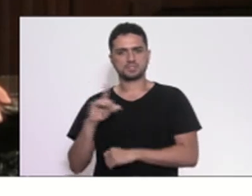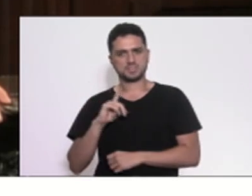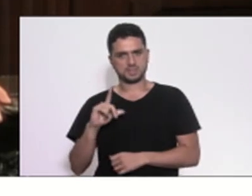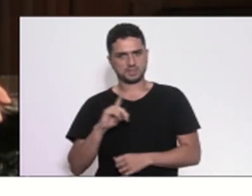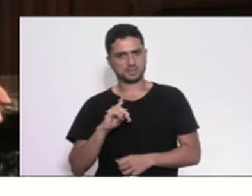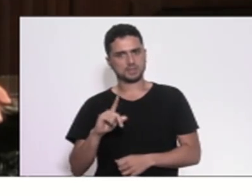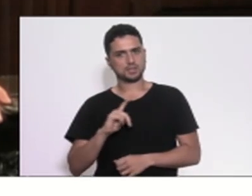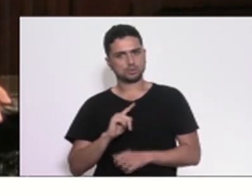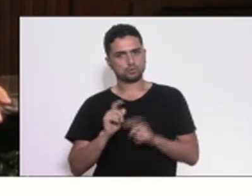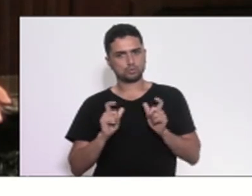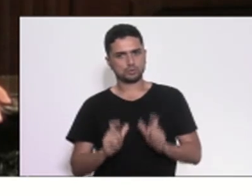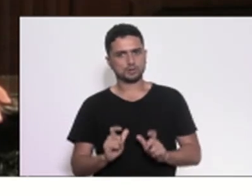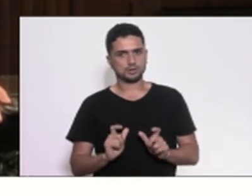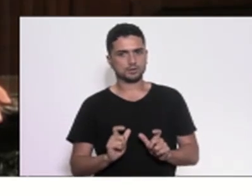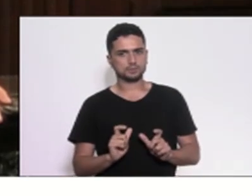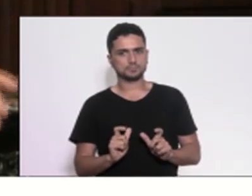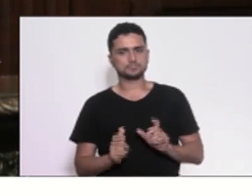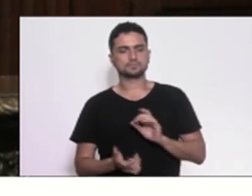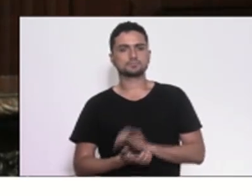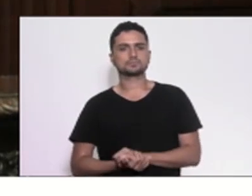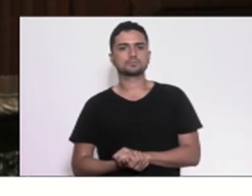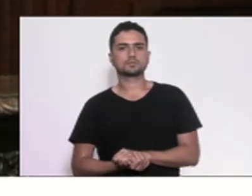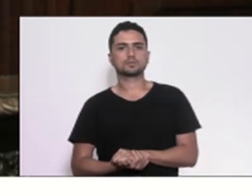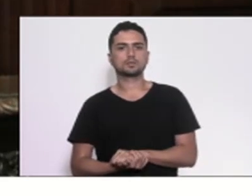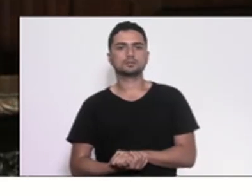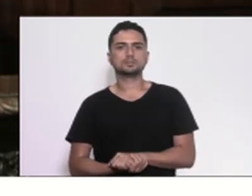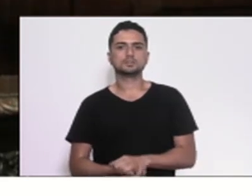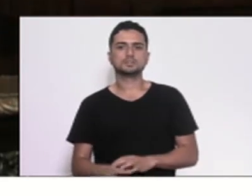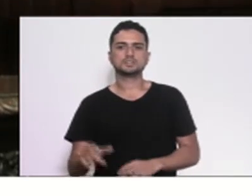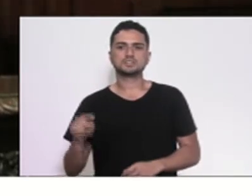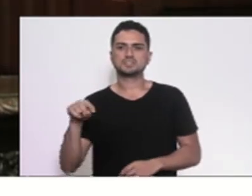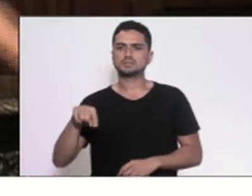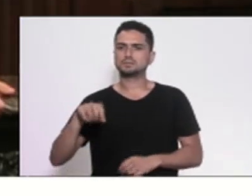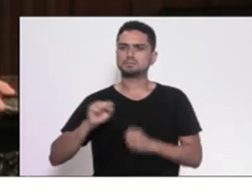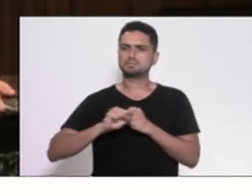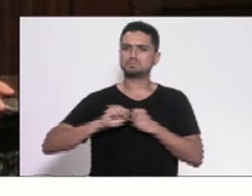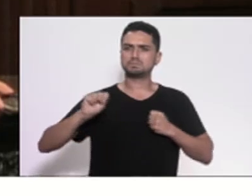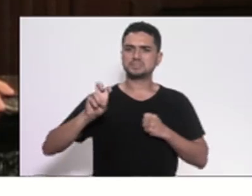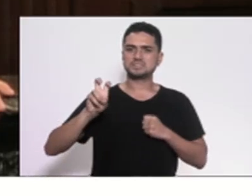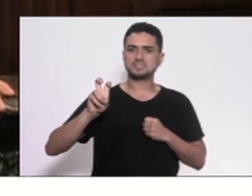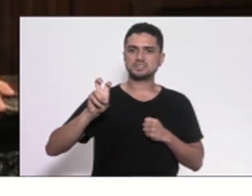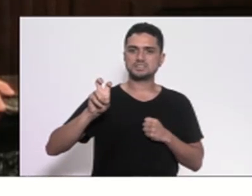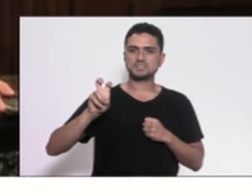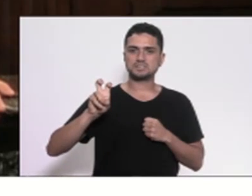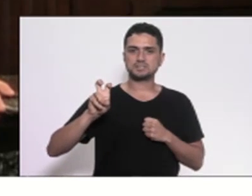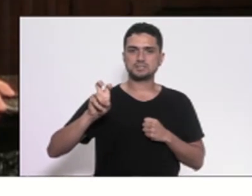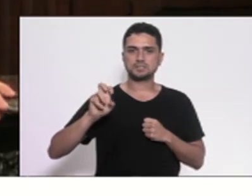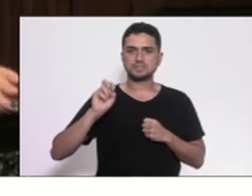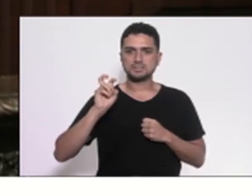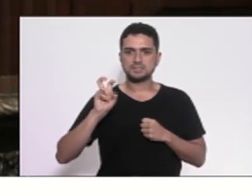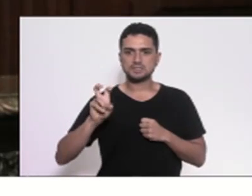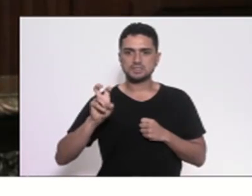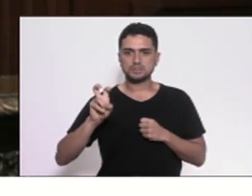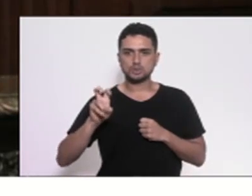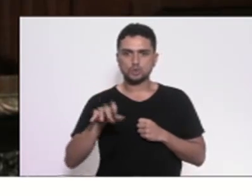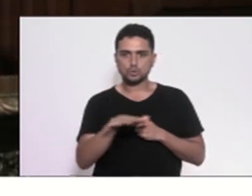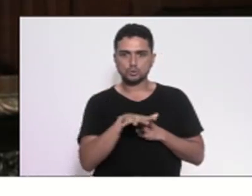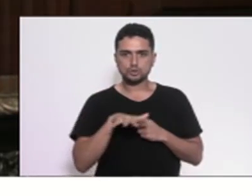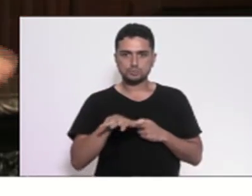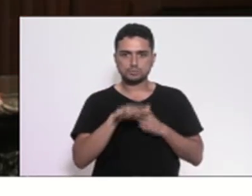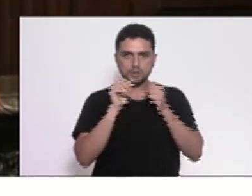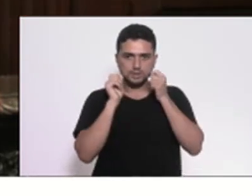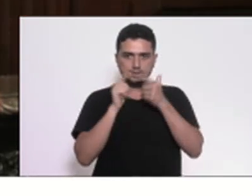que deve dar umas 5 assembleias dessa. Deputado, conclua. Vou concluir. E esse